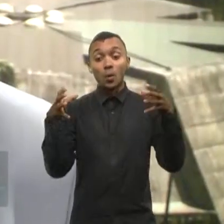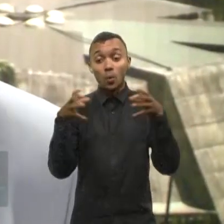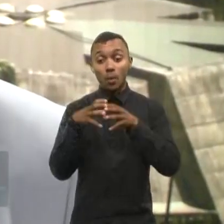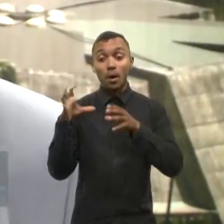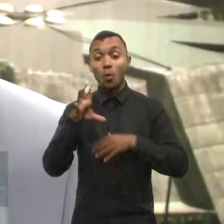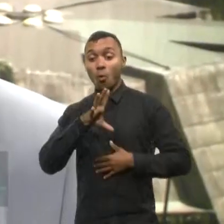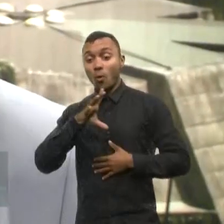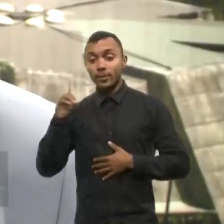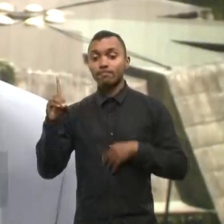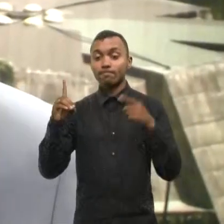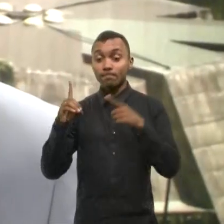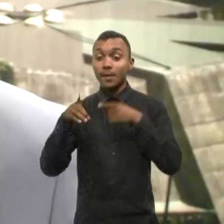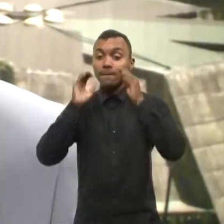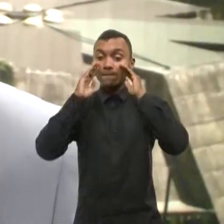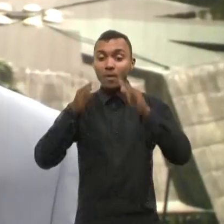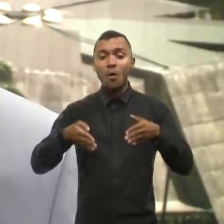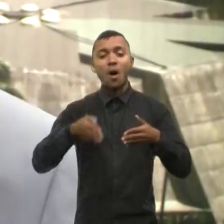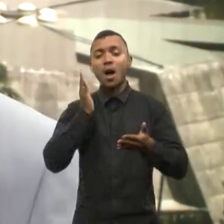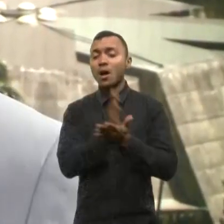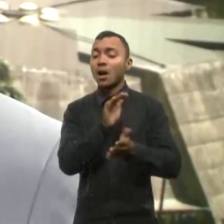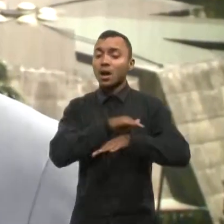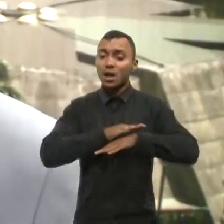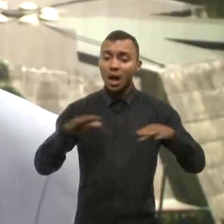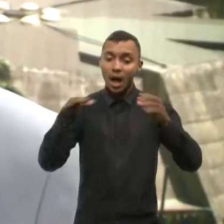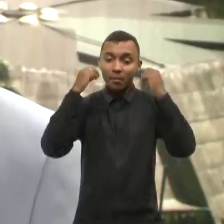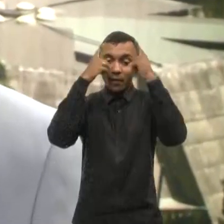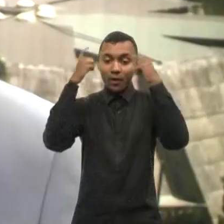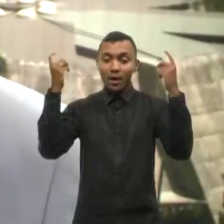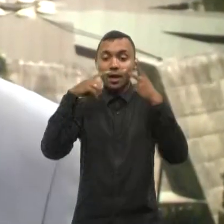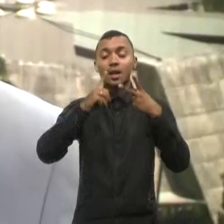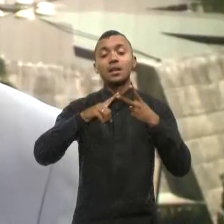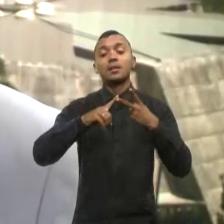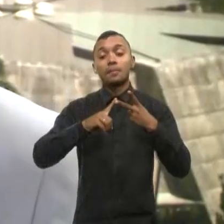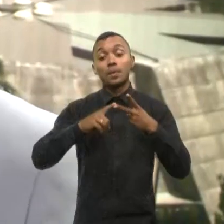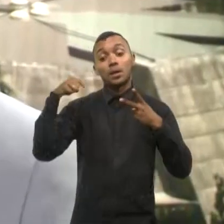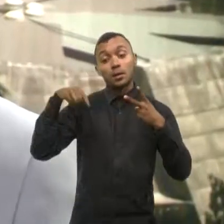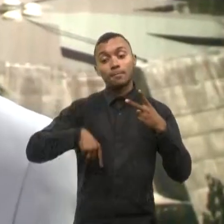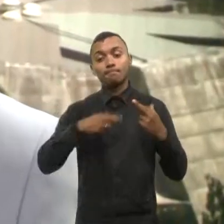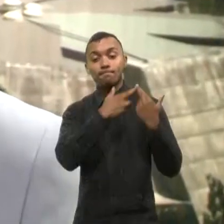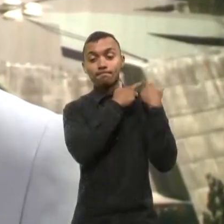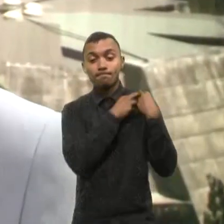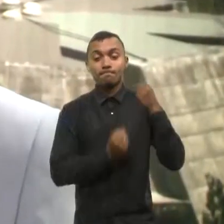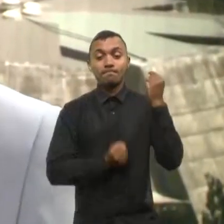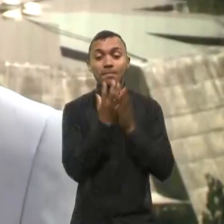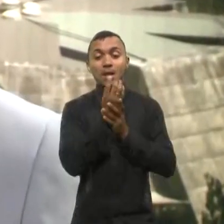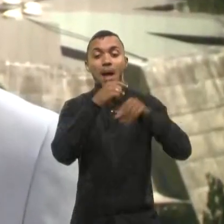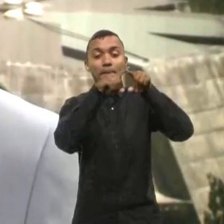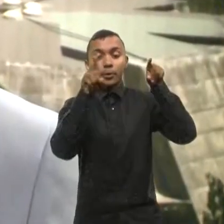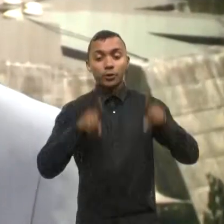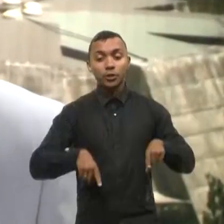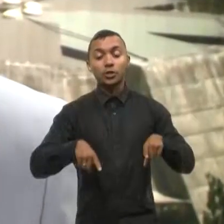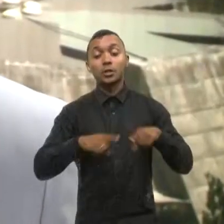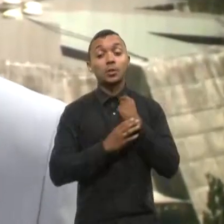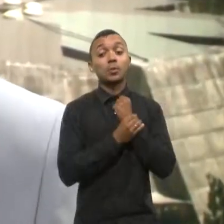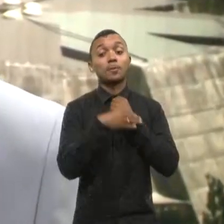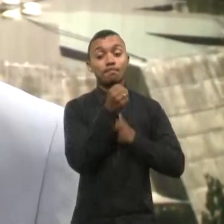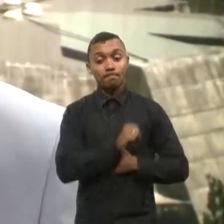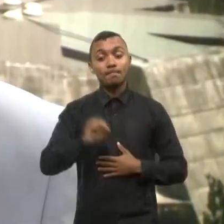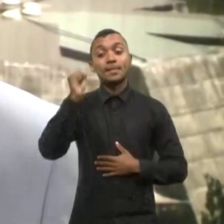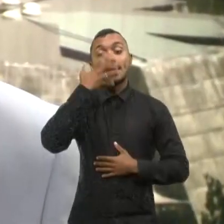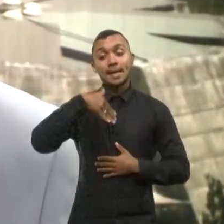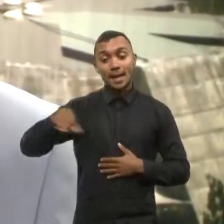às violências, às violações, e nós somos responsáveis pelo programa de proteção de crianças e